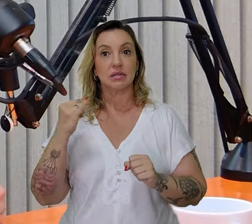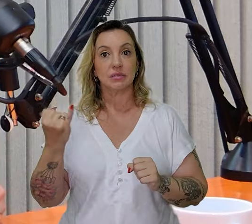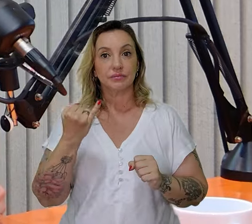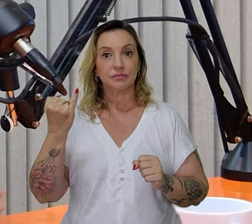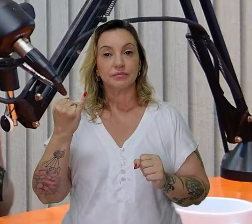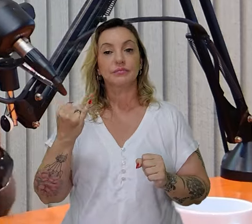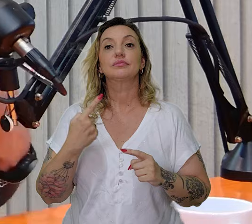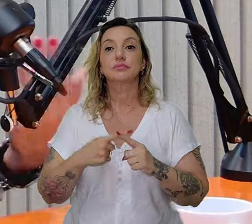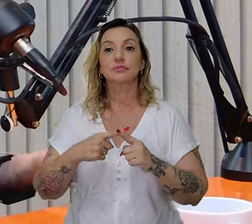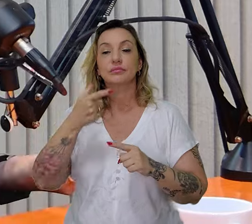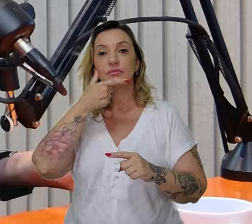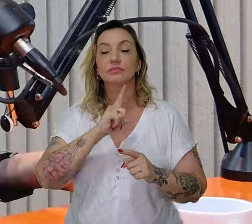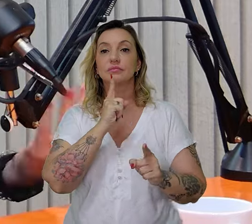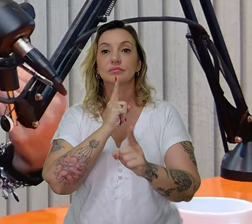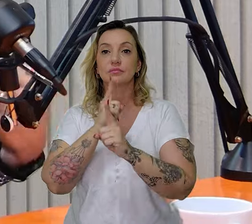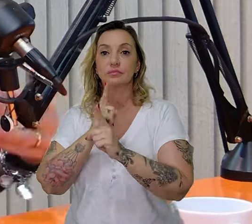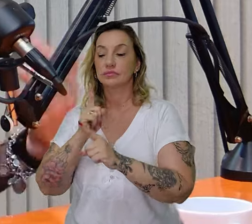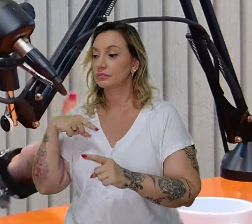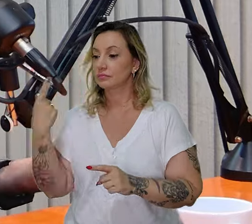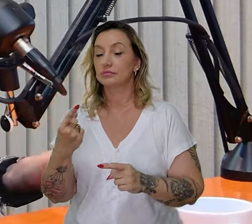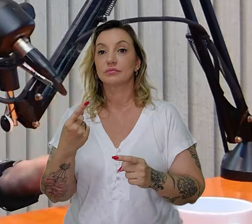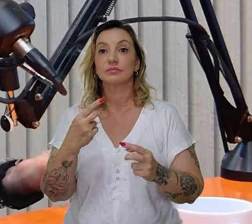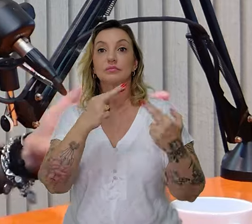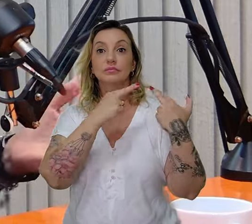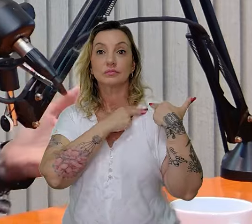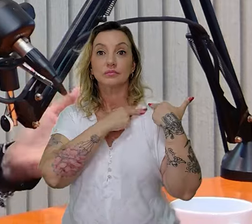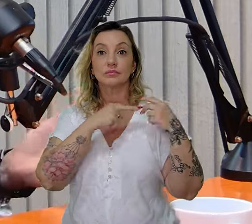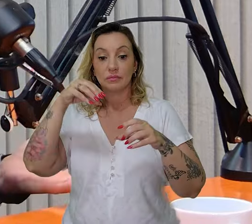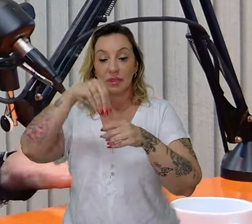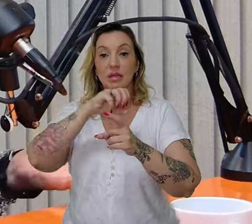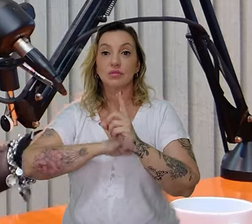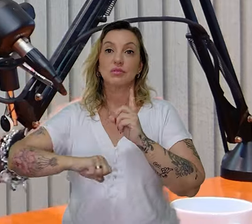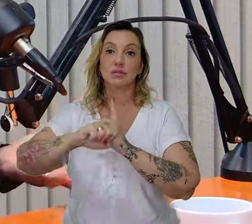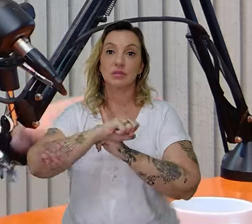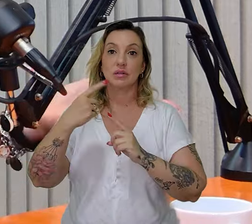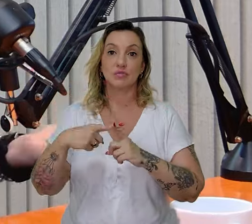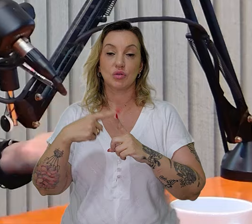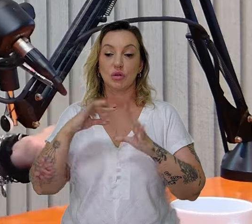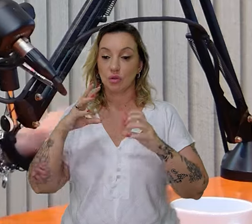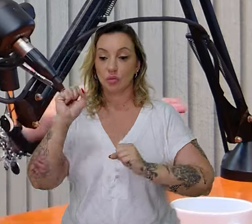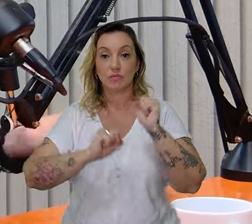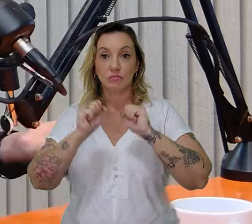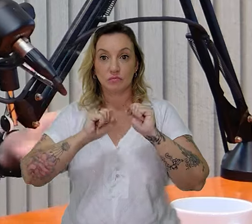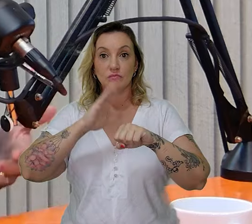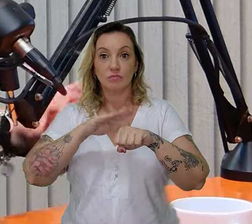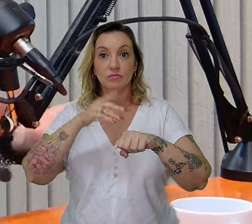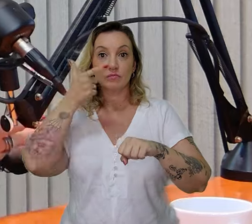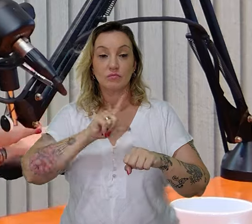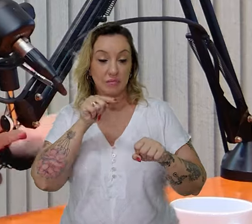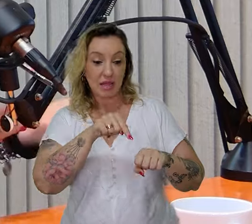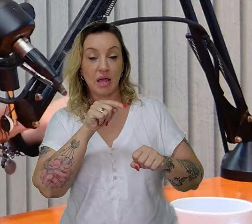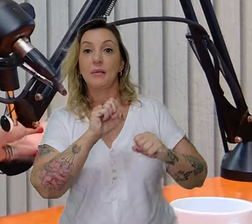importantíssimo para que a gente consiga encontrar o nosso papel na sociedade porque cada vez mais tudo que uma máquina puder fazer vai